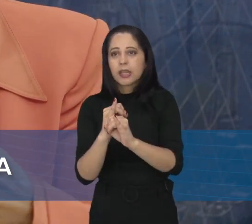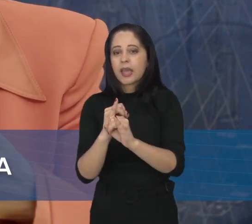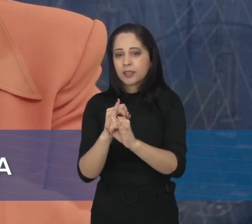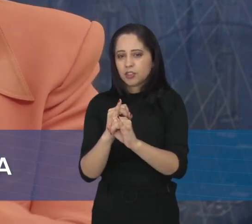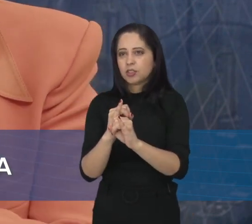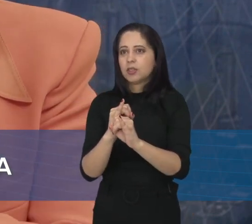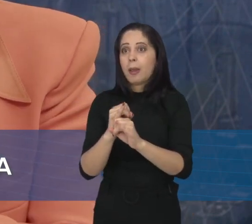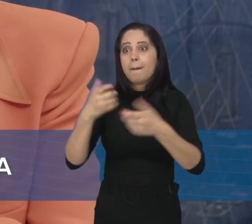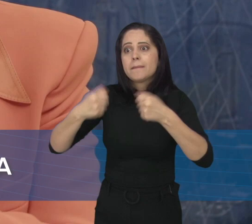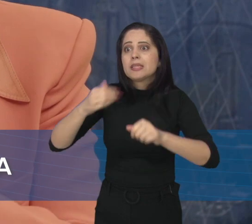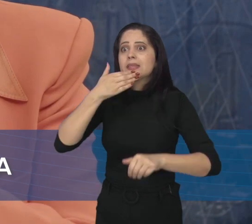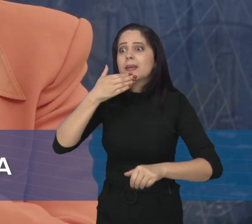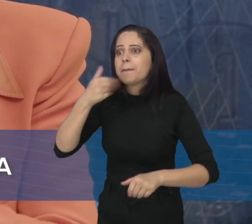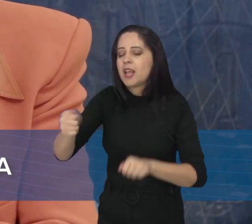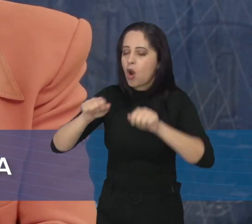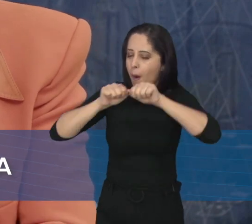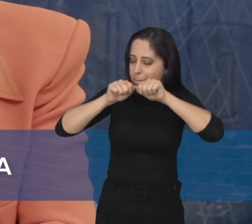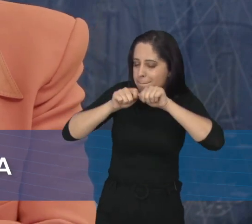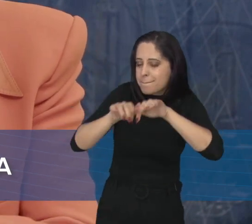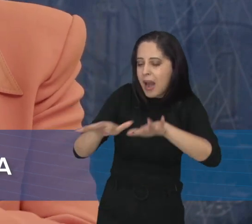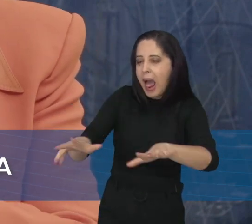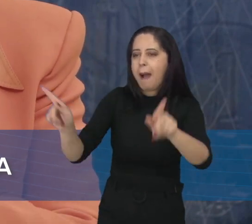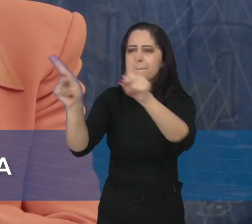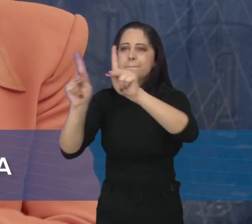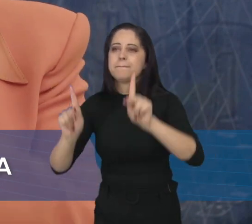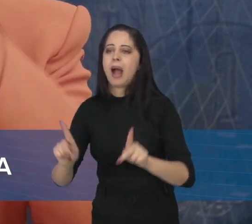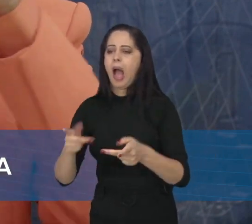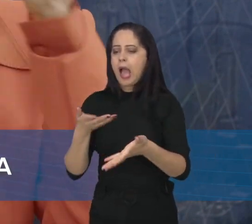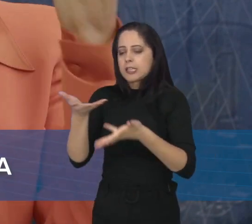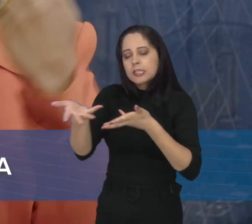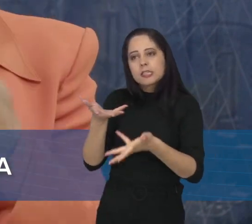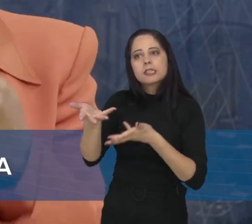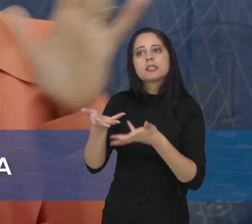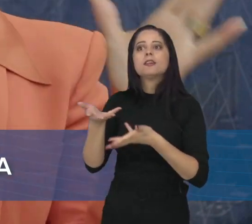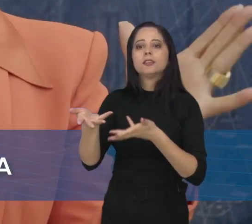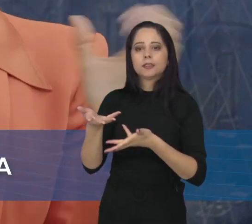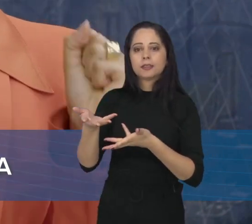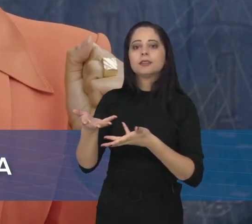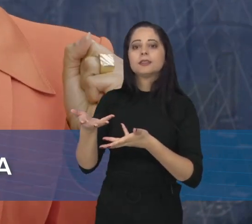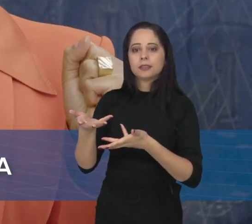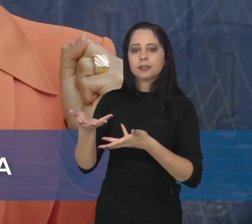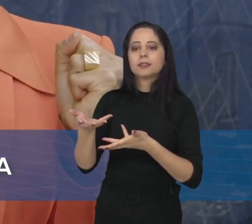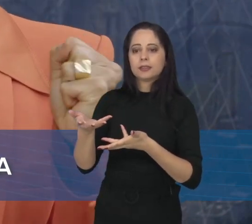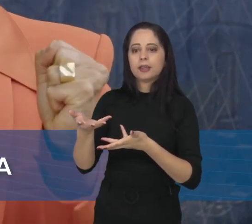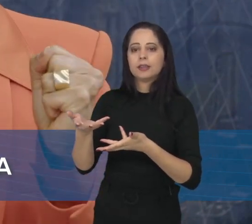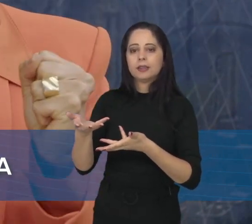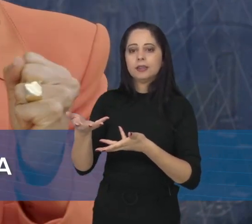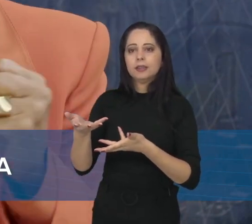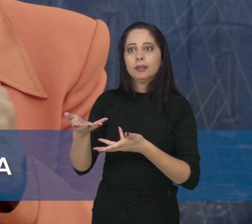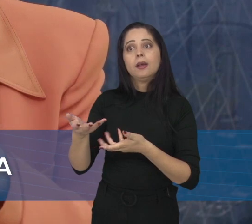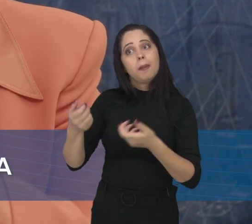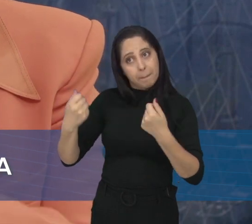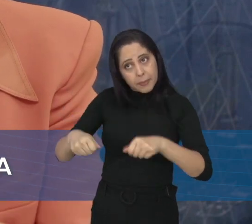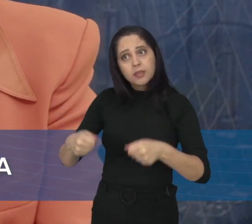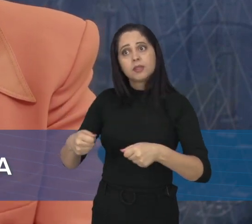de promoção de unidade, promoção de boas relações. No mundo encantado de Ziza Fernandes poderia, entende? Mas, ao mesmo tempo, é